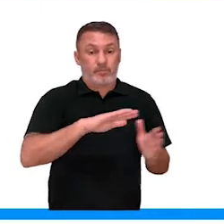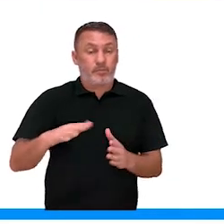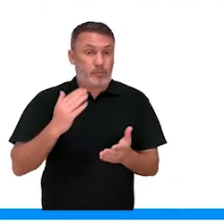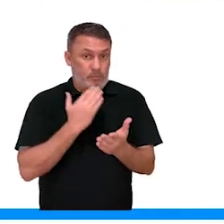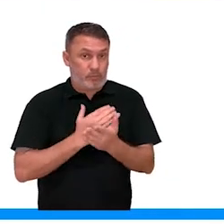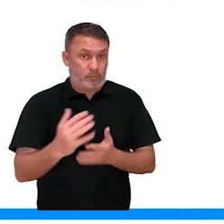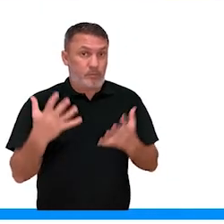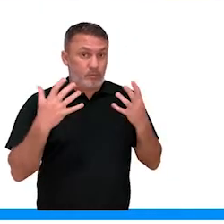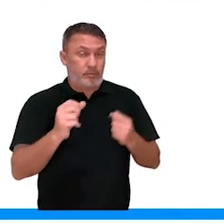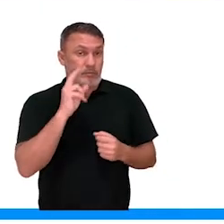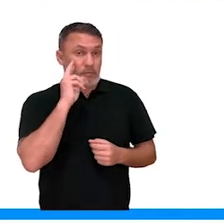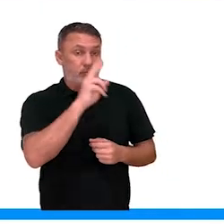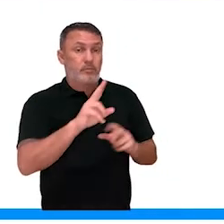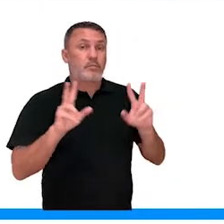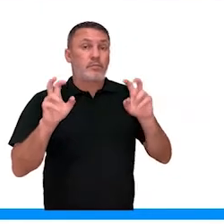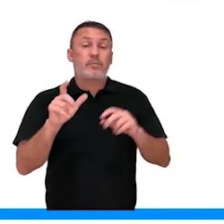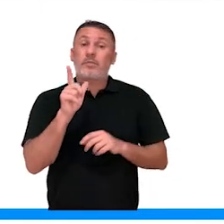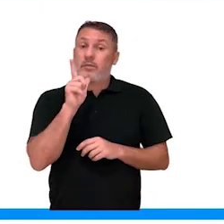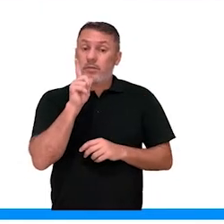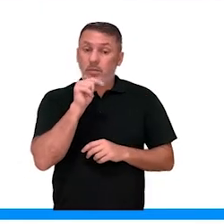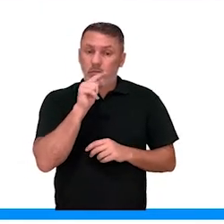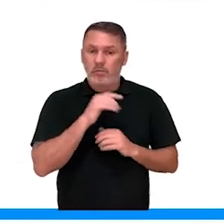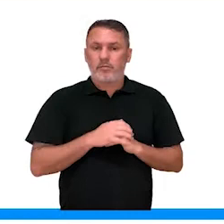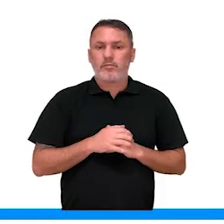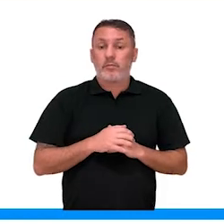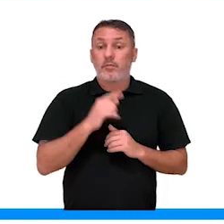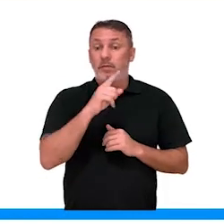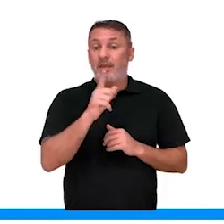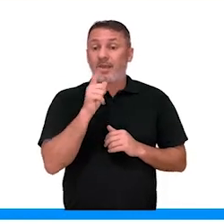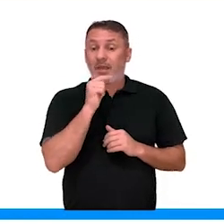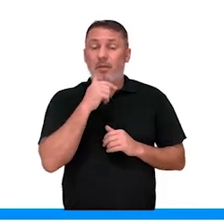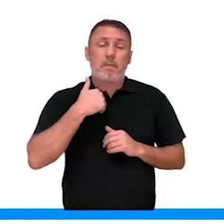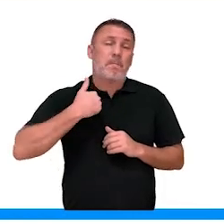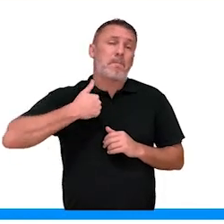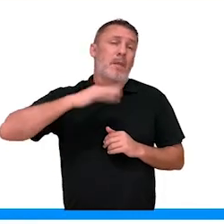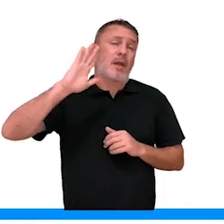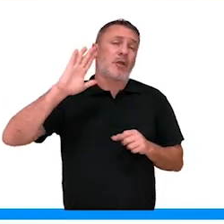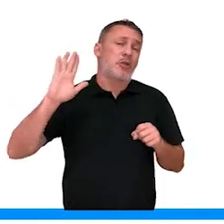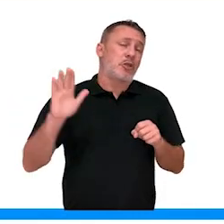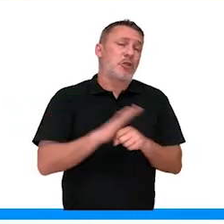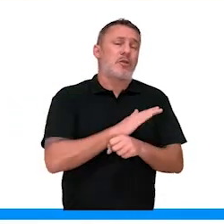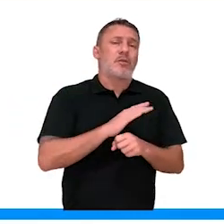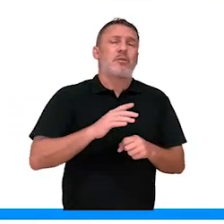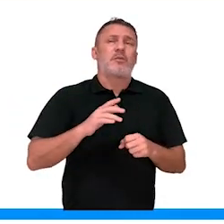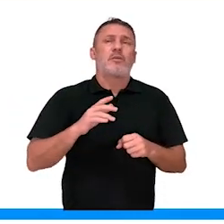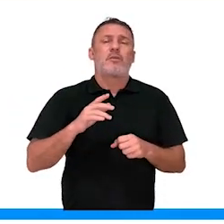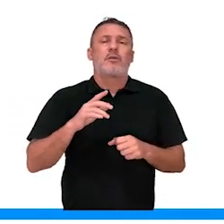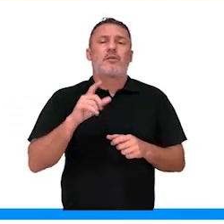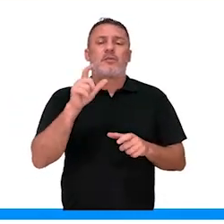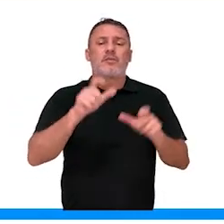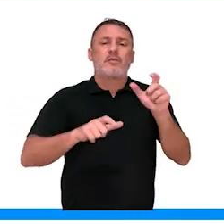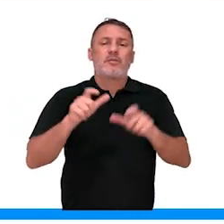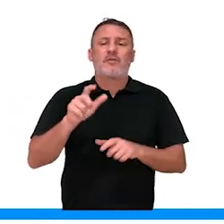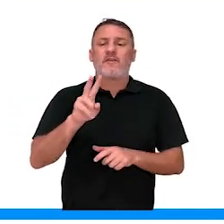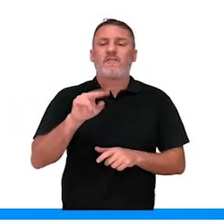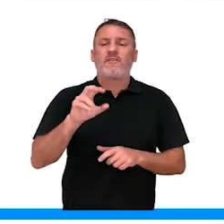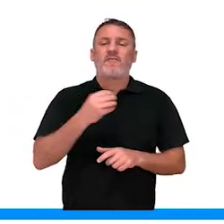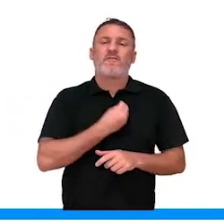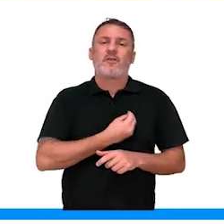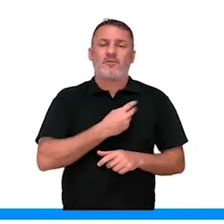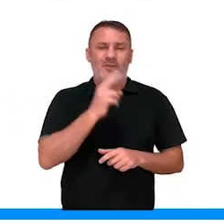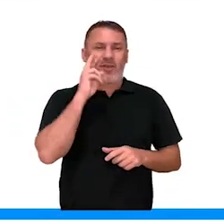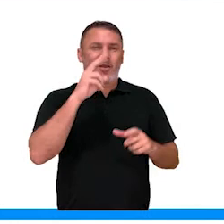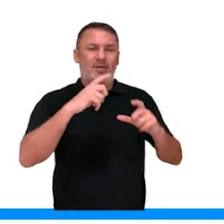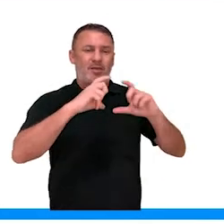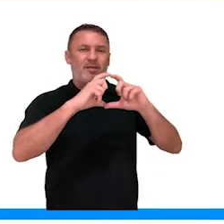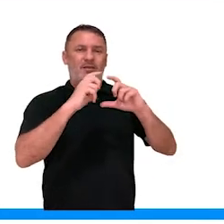Vamos começar então falando sobre a água. Ela é o composto mais abundante dos seres vivos. Como a gente conseguiu observar